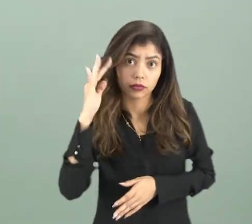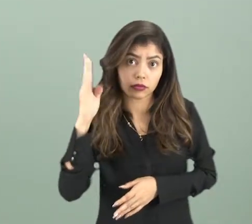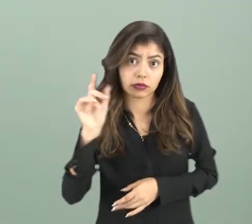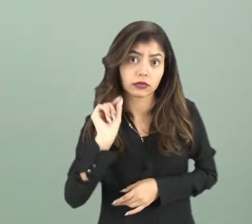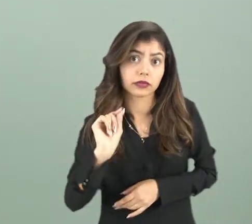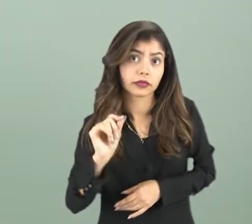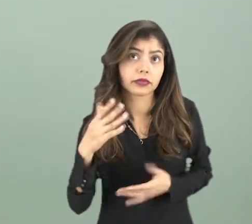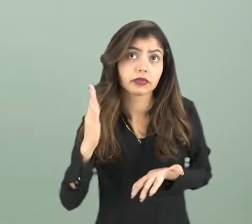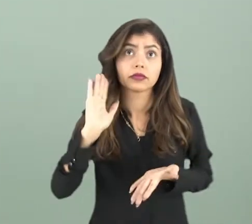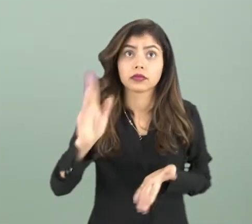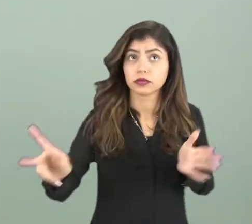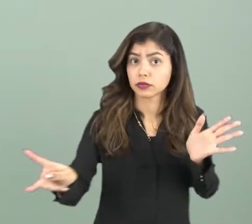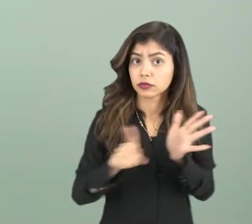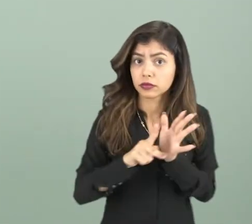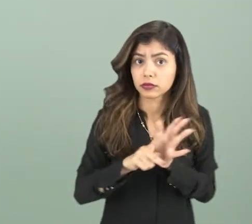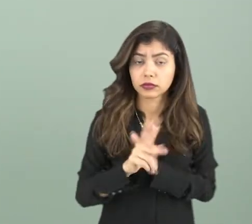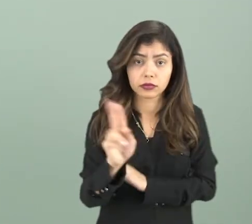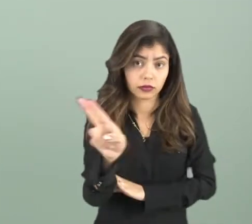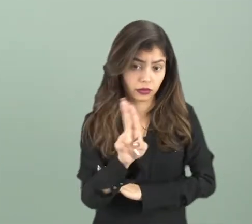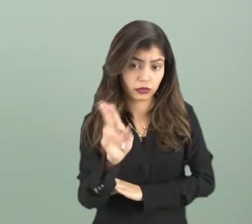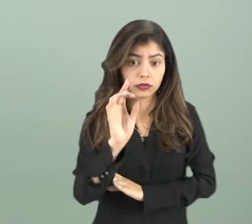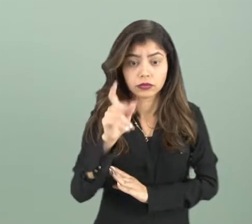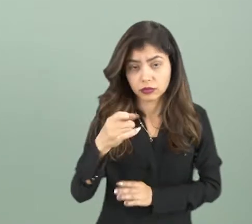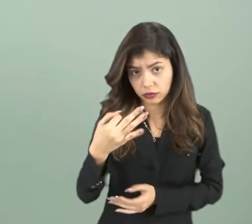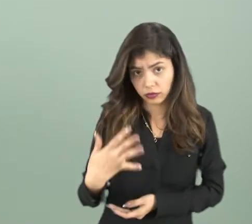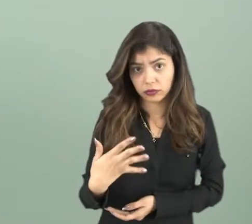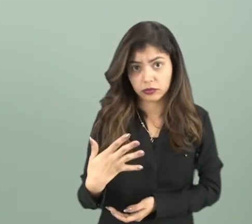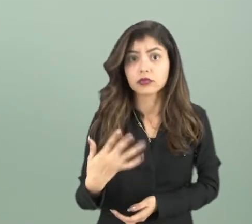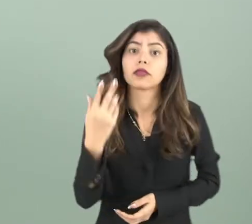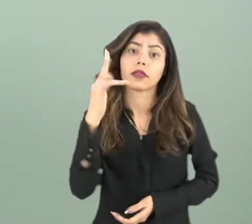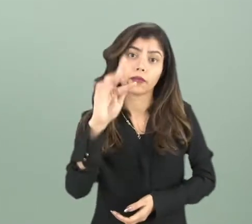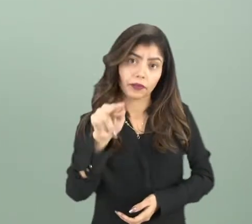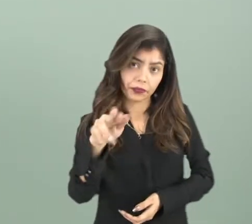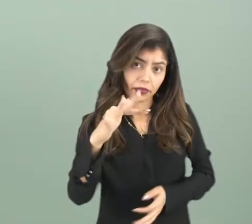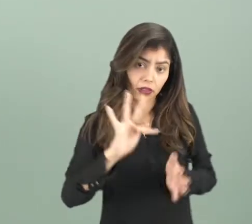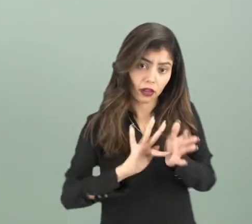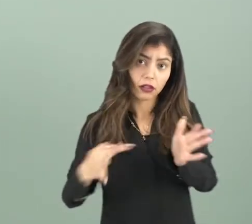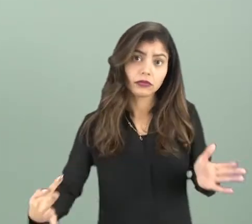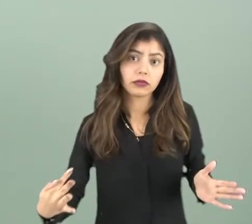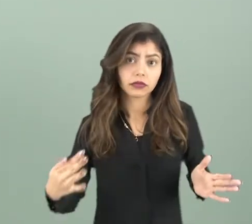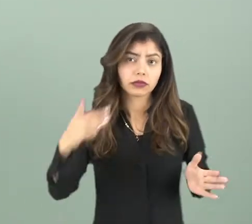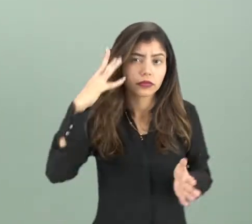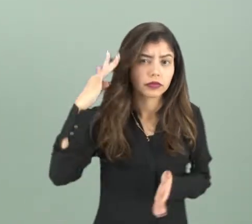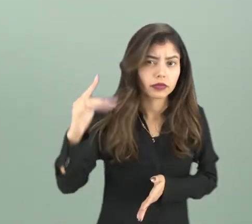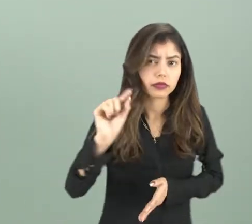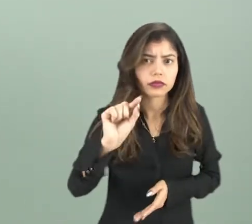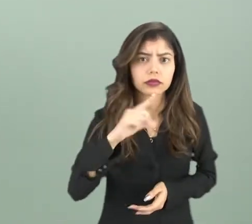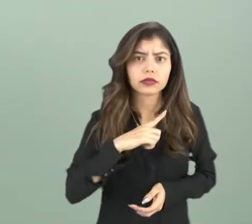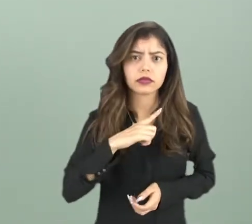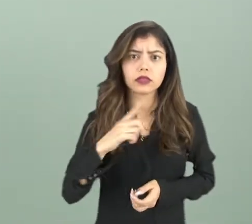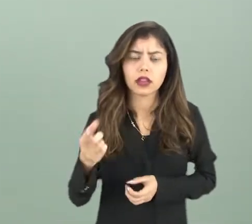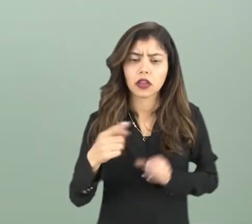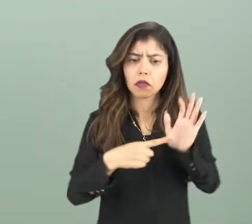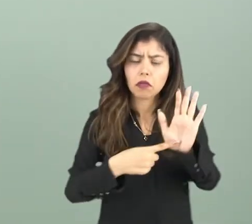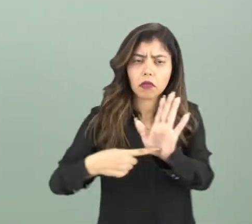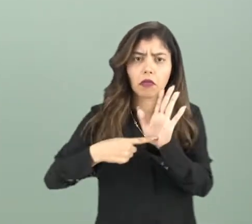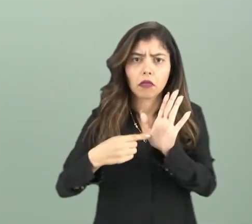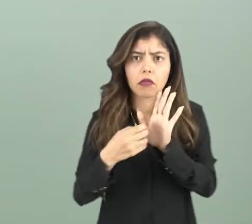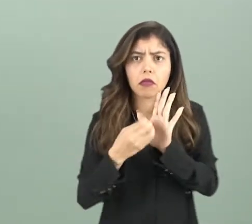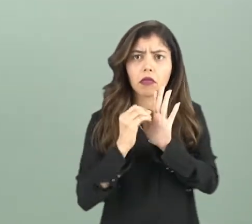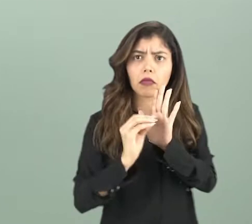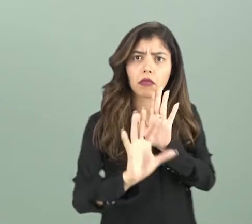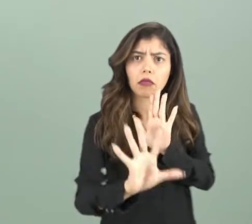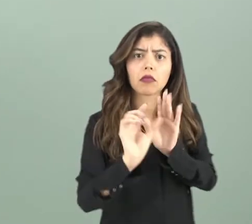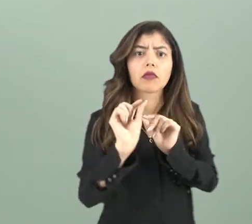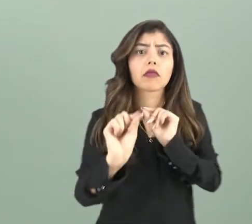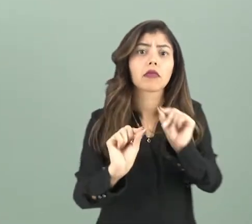reflexivos, já o próprio nome diz, é uma função reflexiva, que